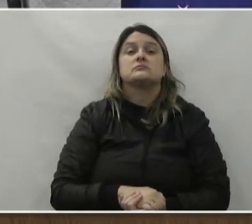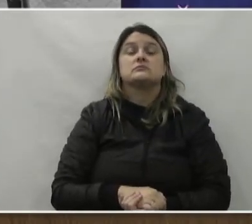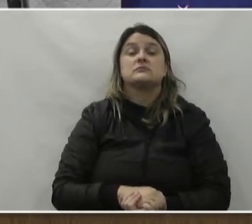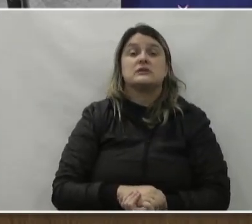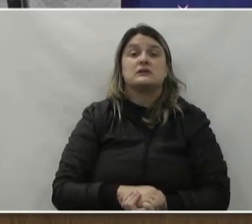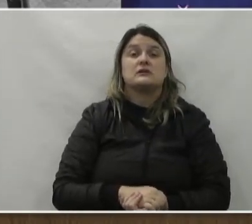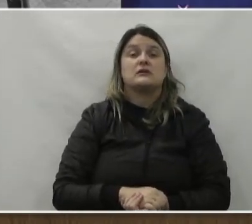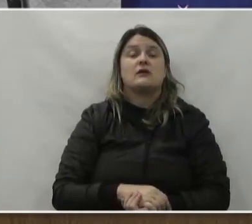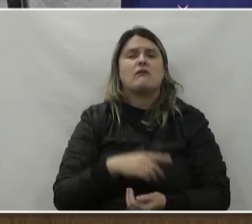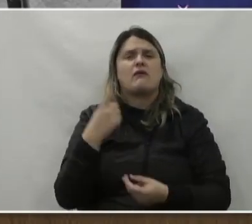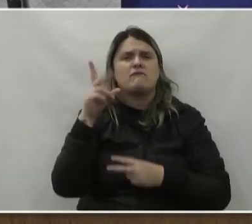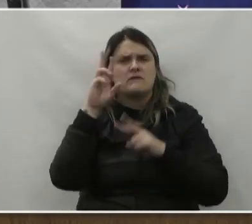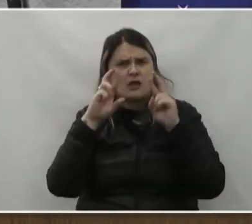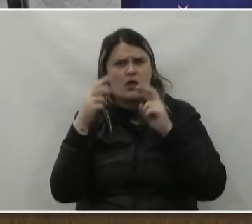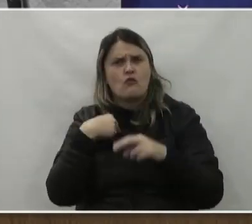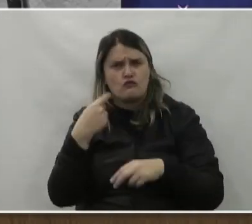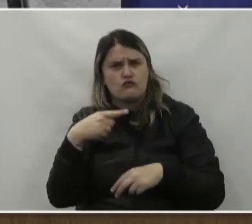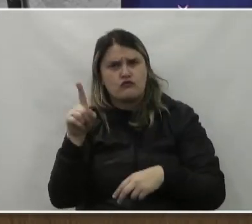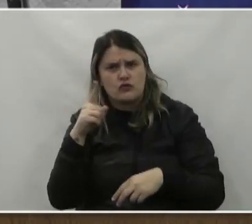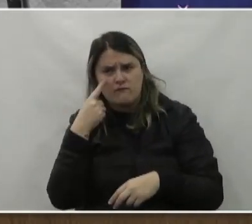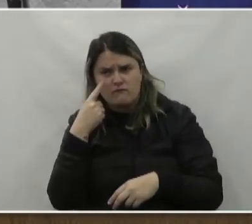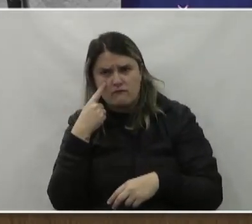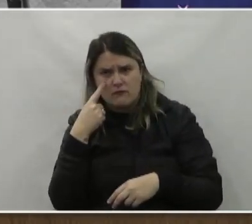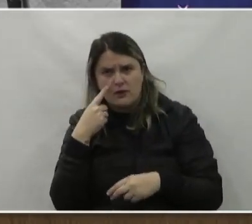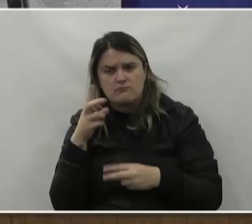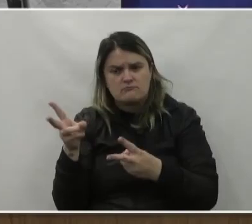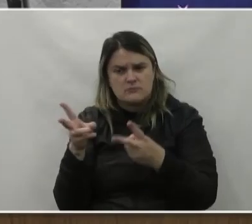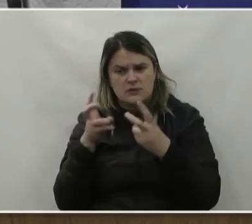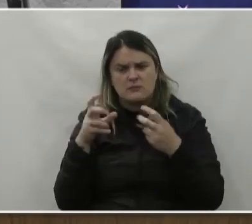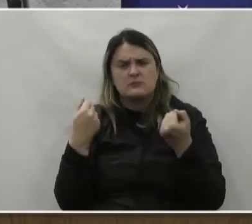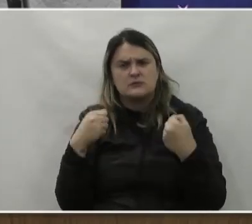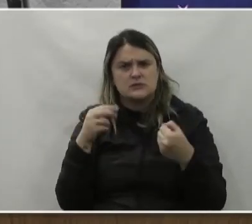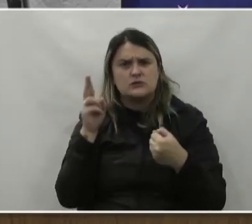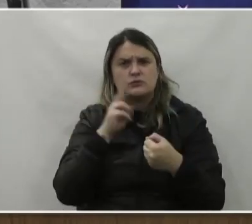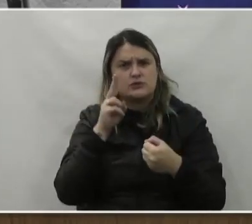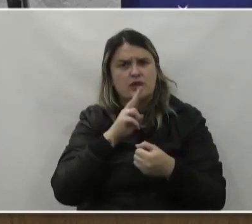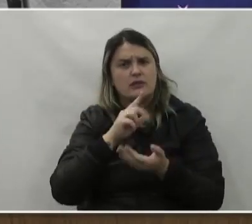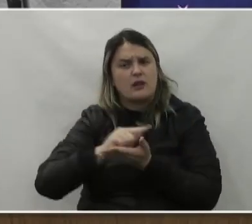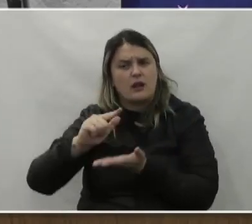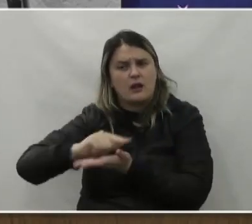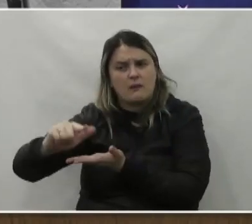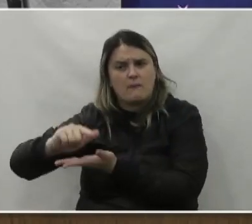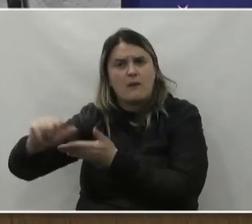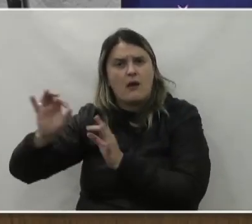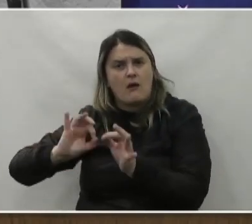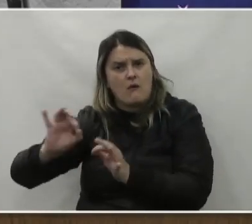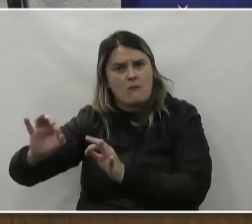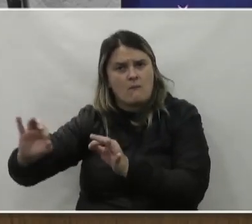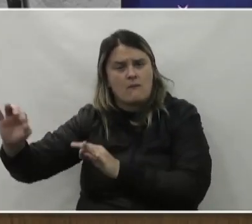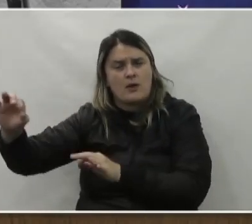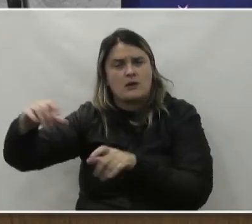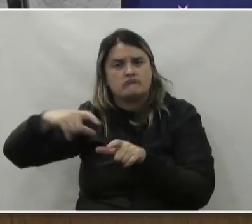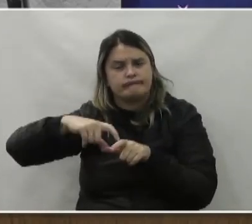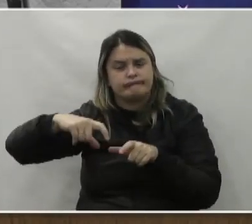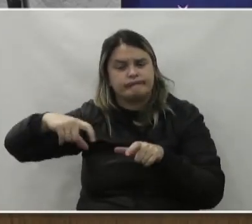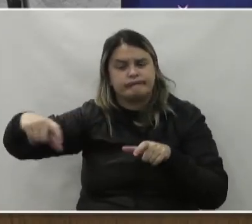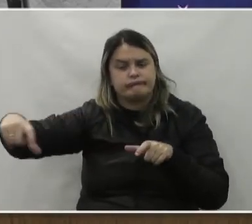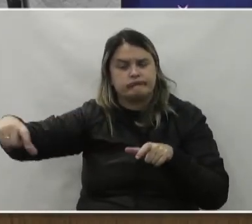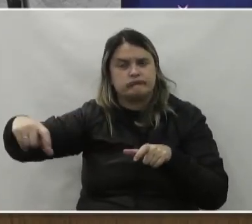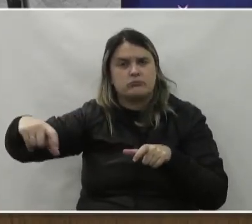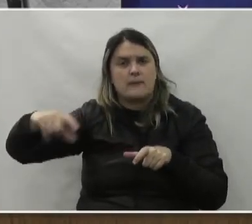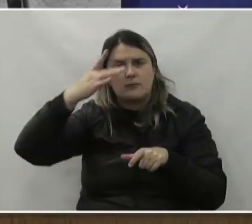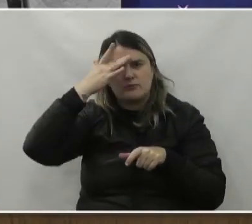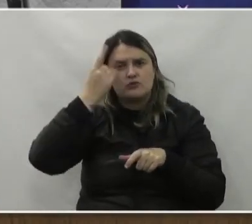foi verificada pessoalmente, sendo notável a necessidade de uma intervenção urgente para garantir a segurança e a